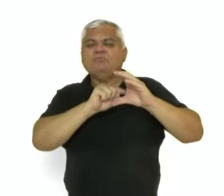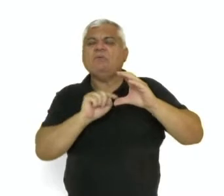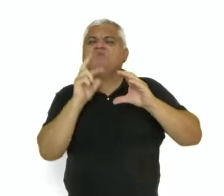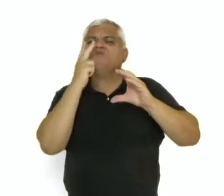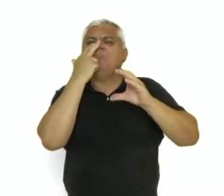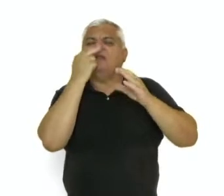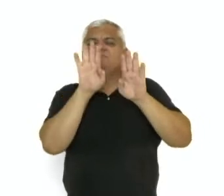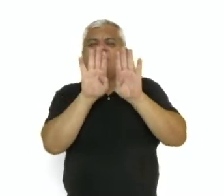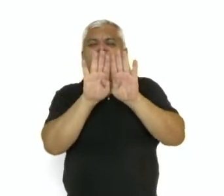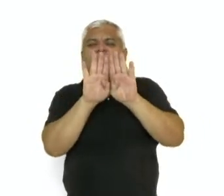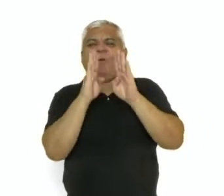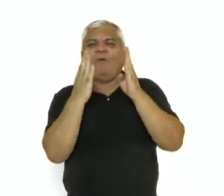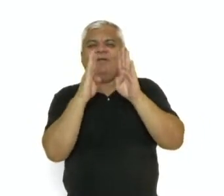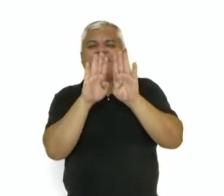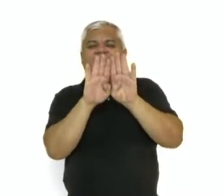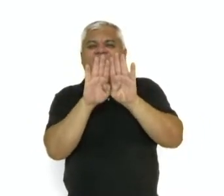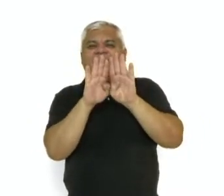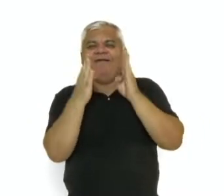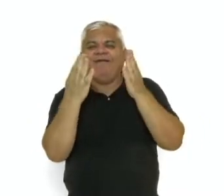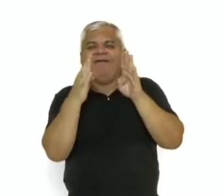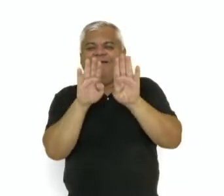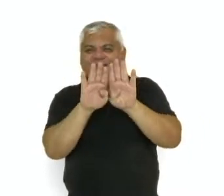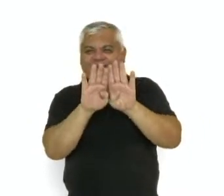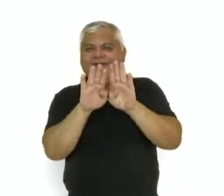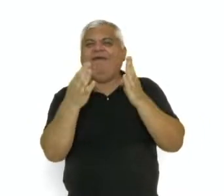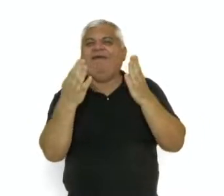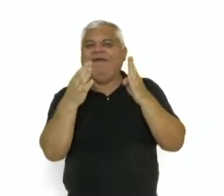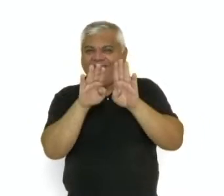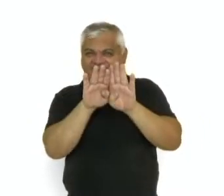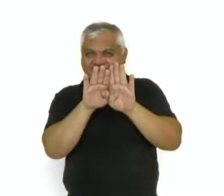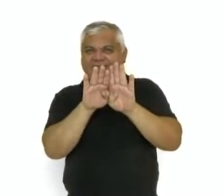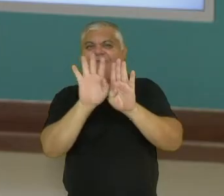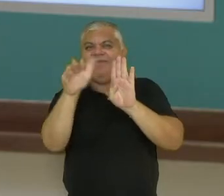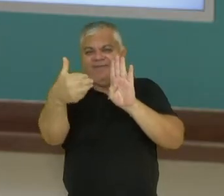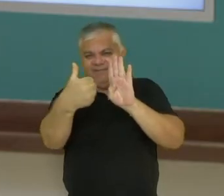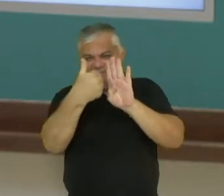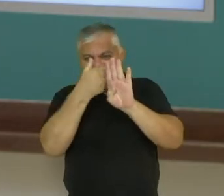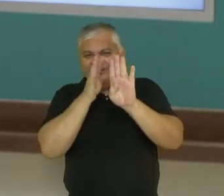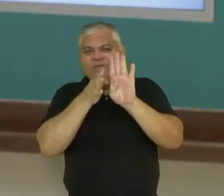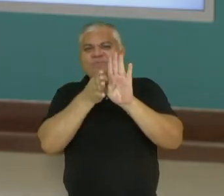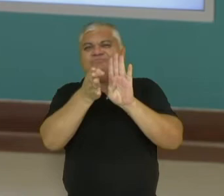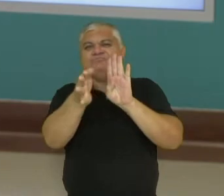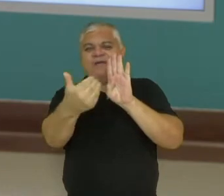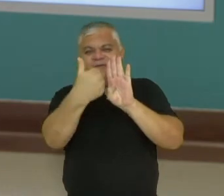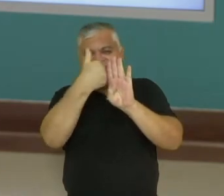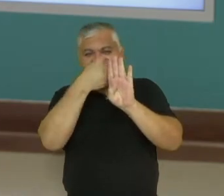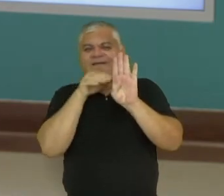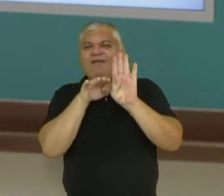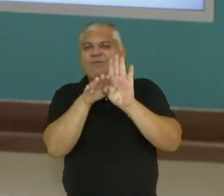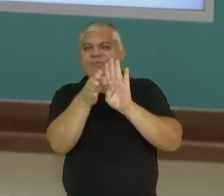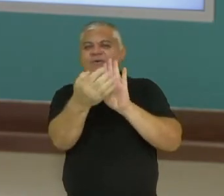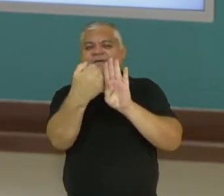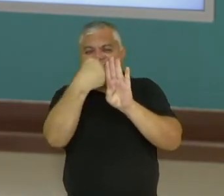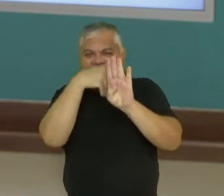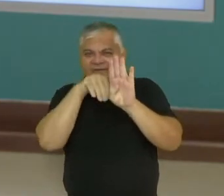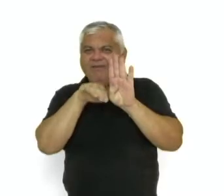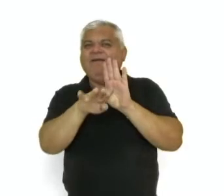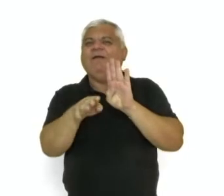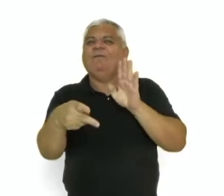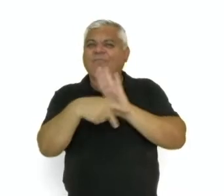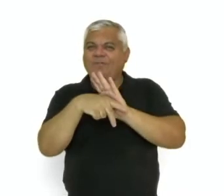porta, que serve ali para a entrada e a saída das substâncias que são pertinentes ali da